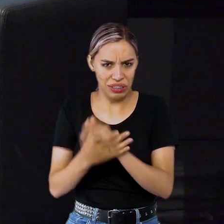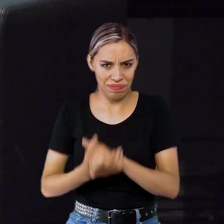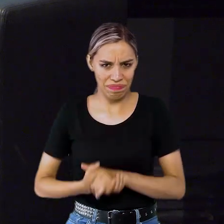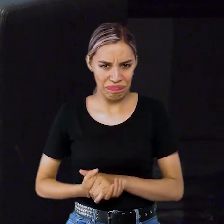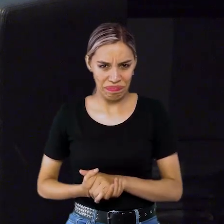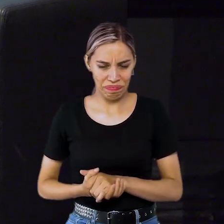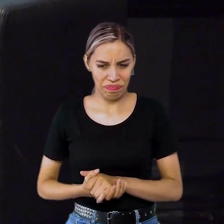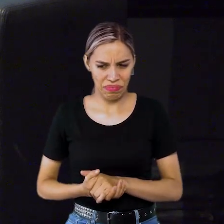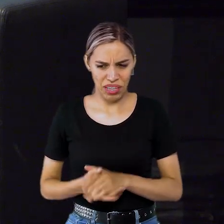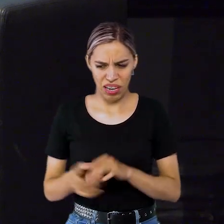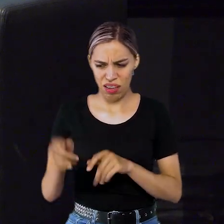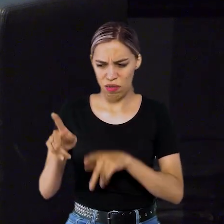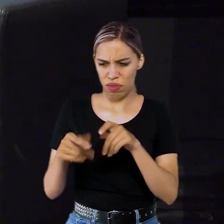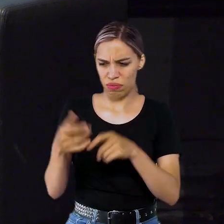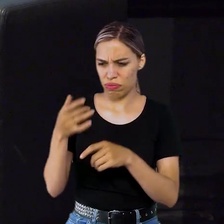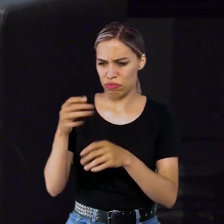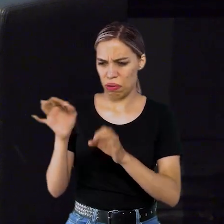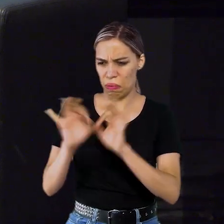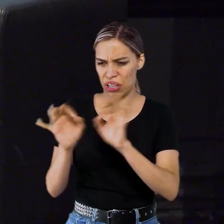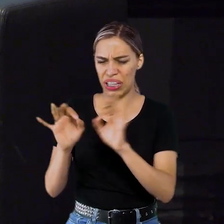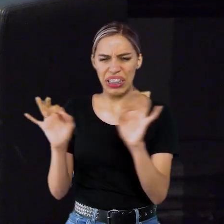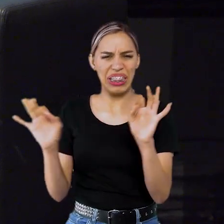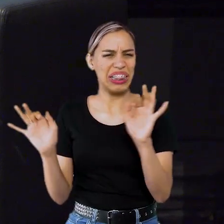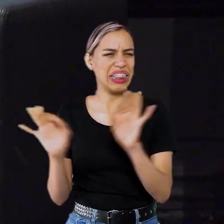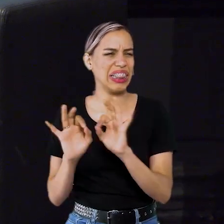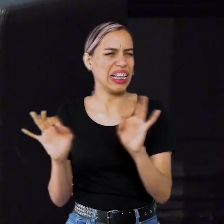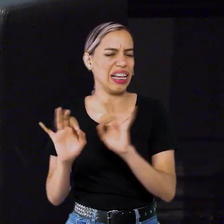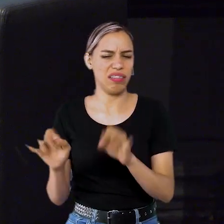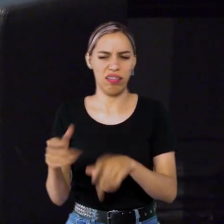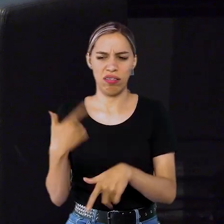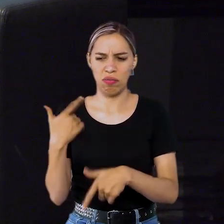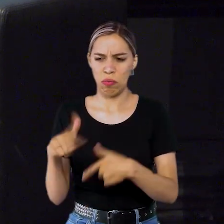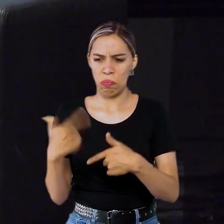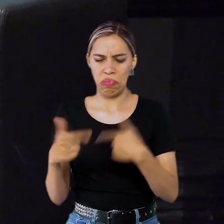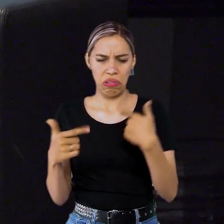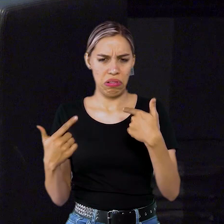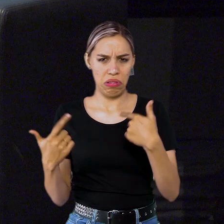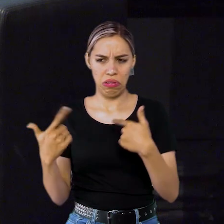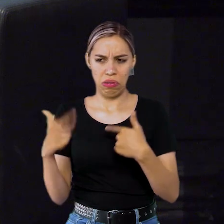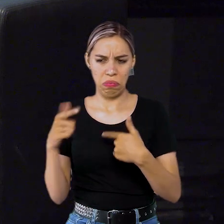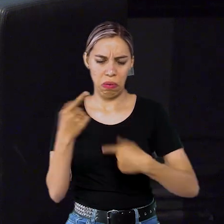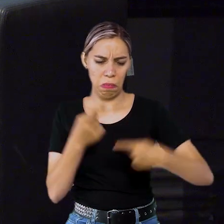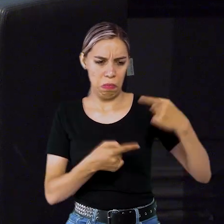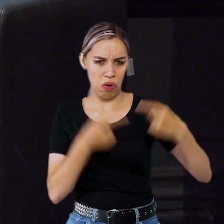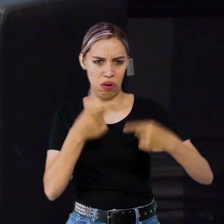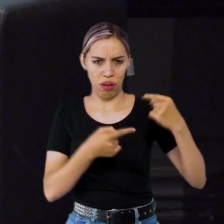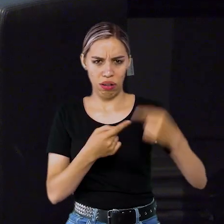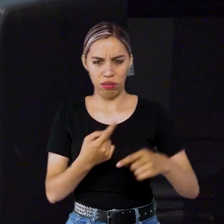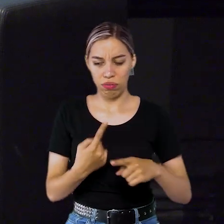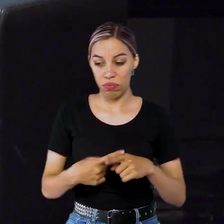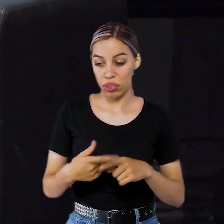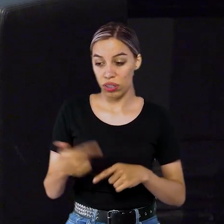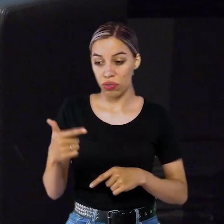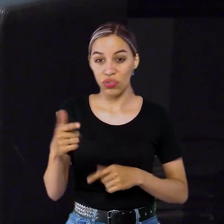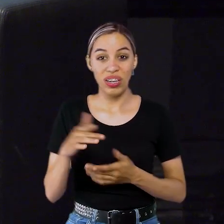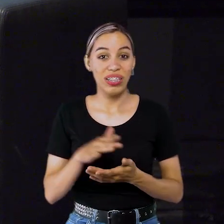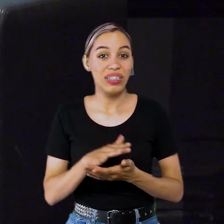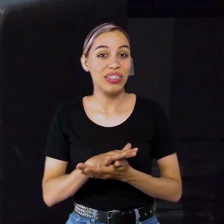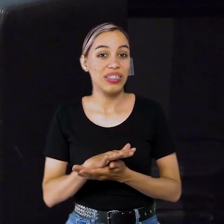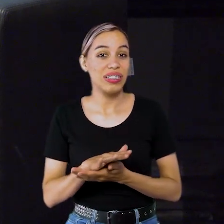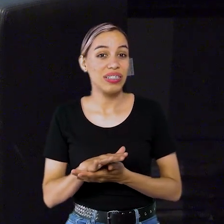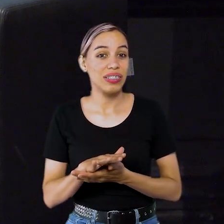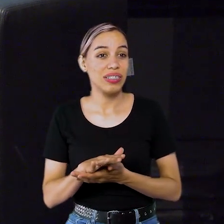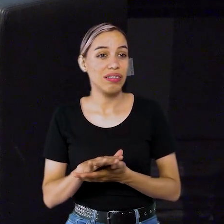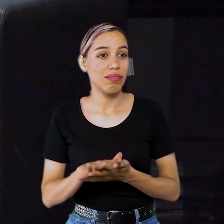não têm organização, não têm política, né? Por quê? Porque não tinha